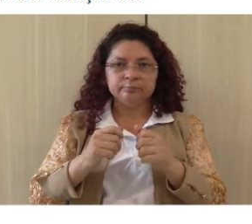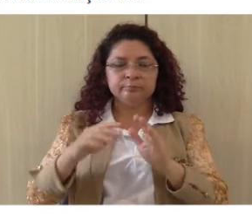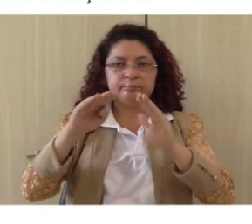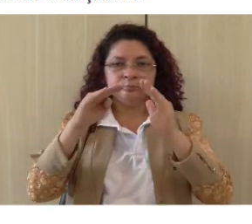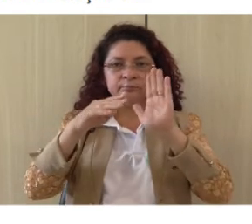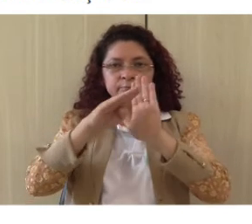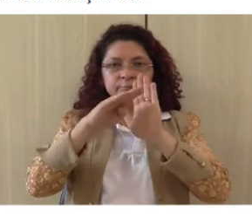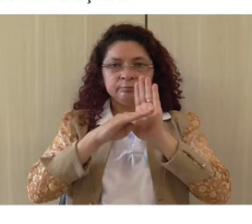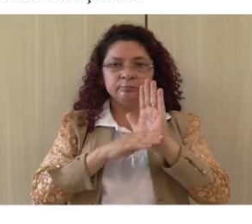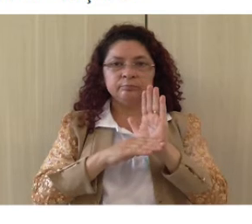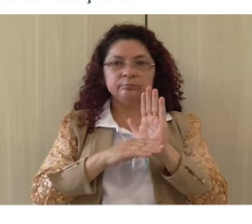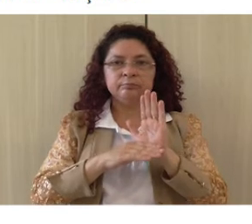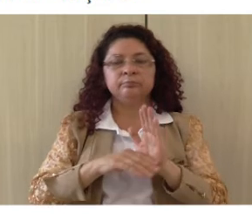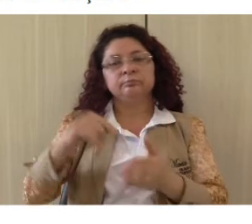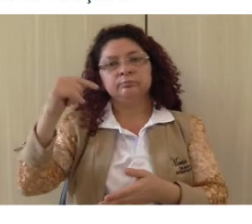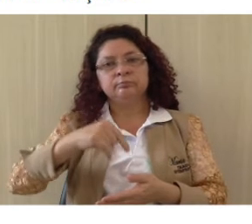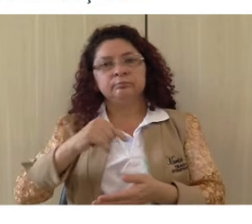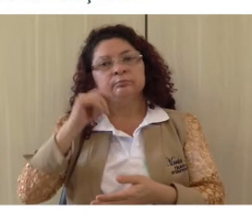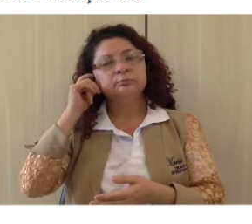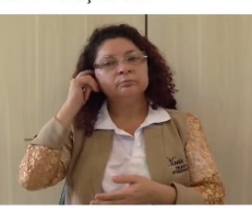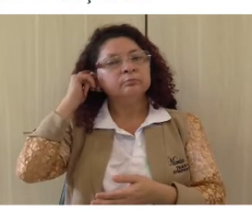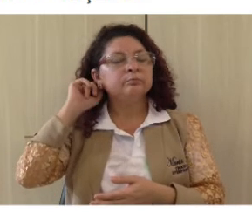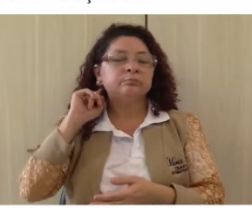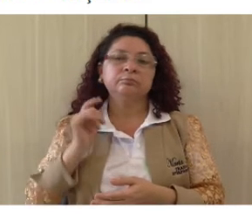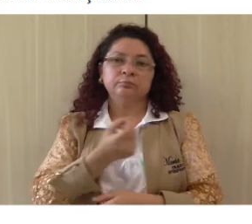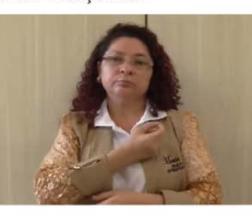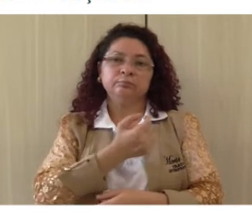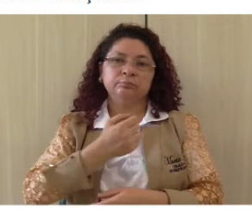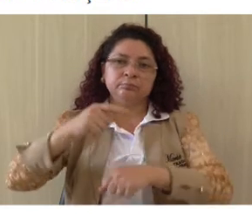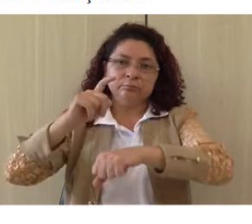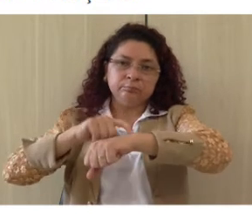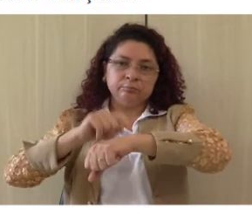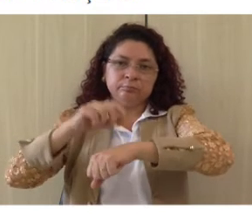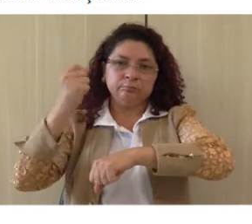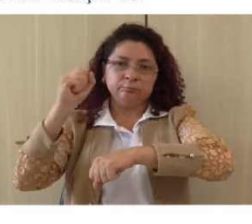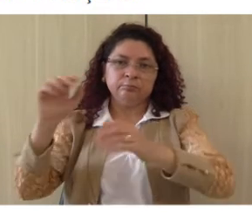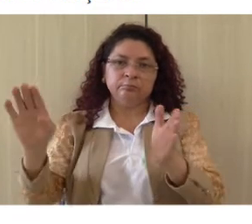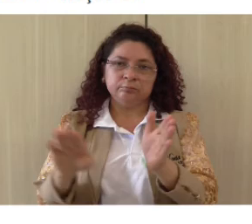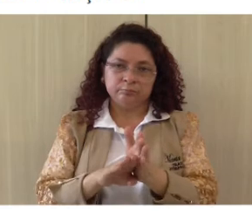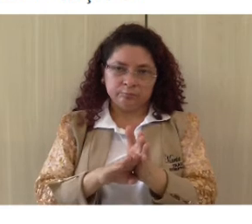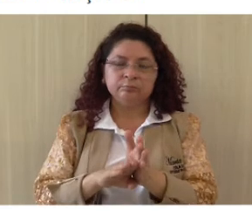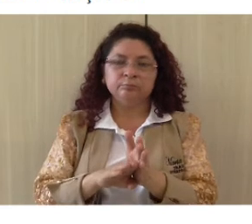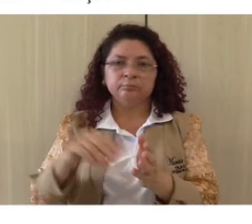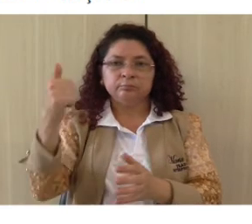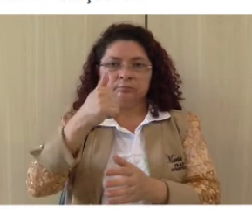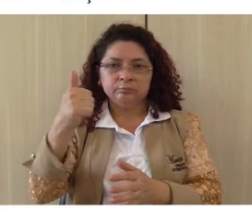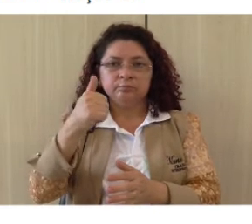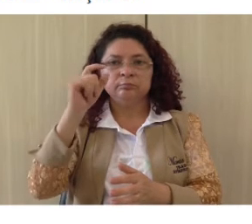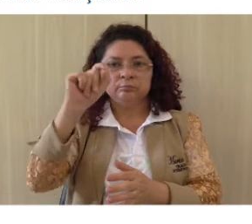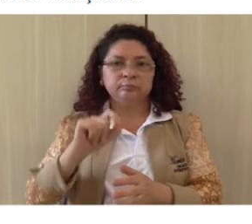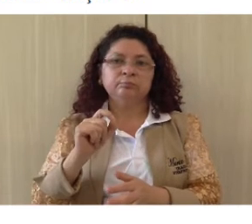cronograma contido neste edital, das 8h30 da manhã às 11h30 da